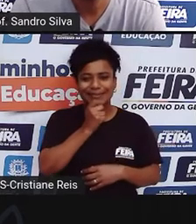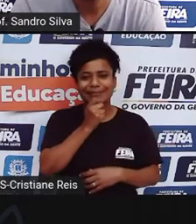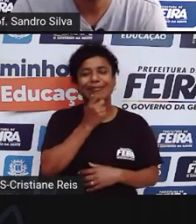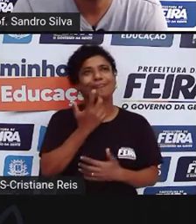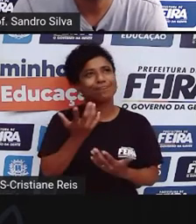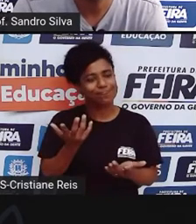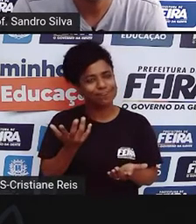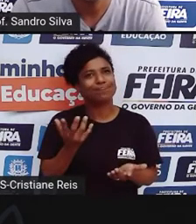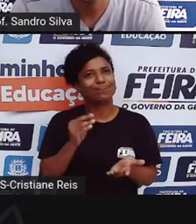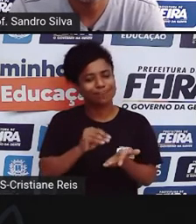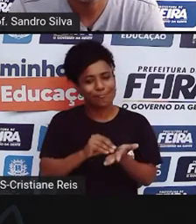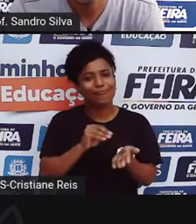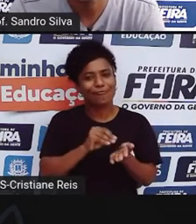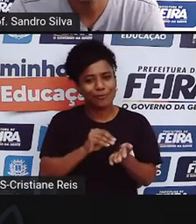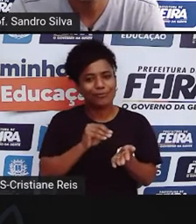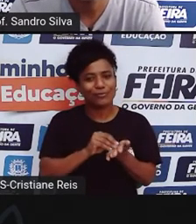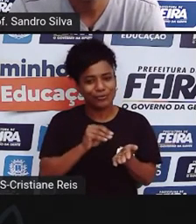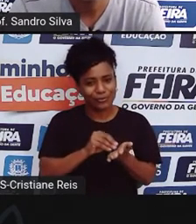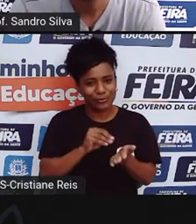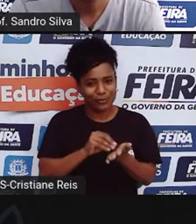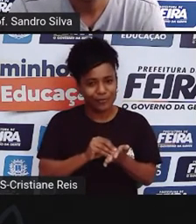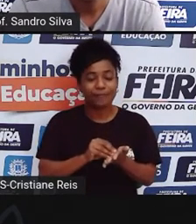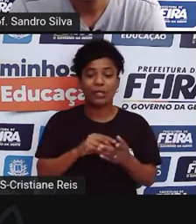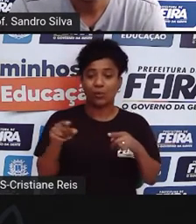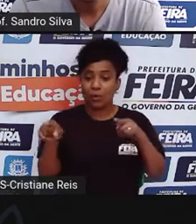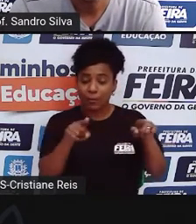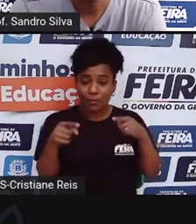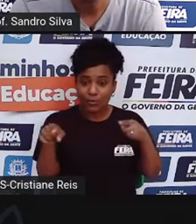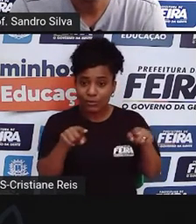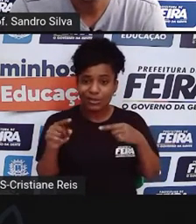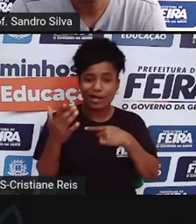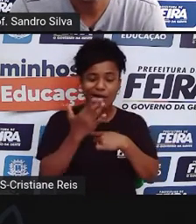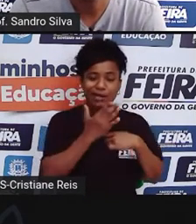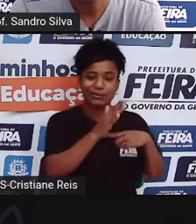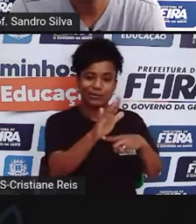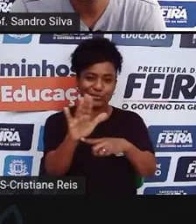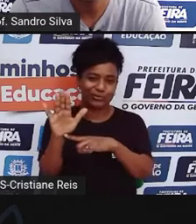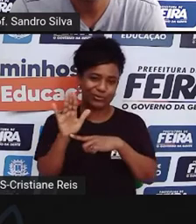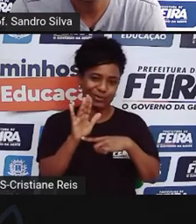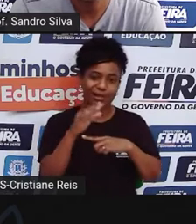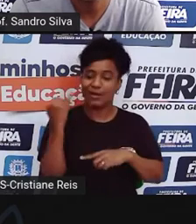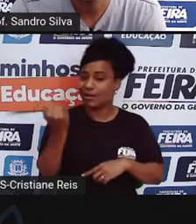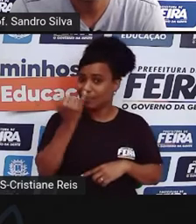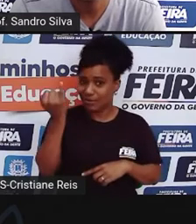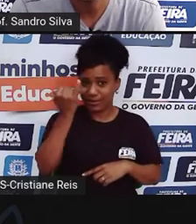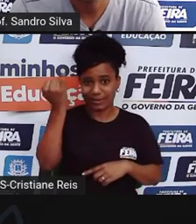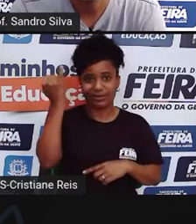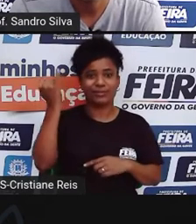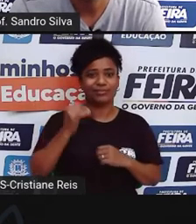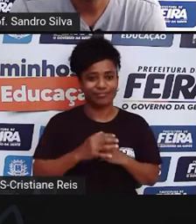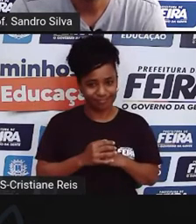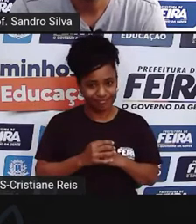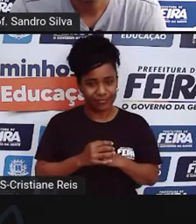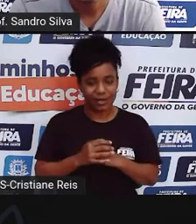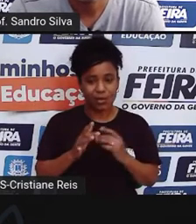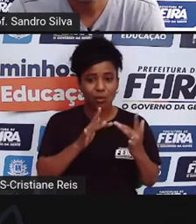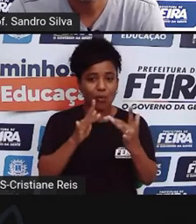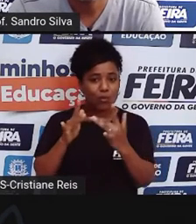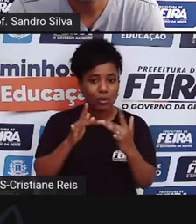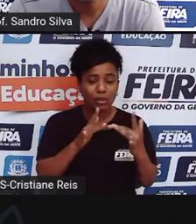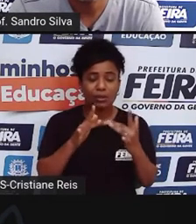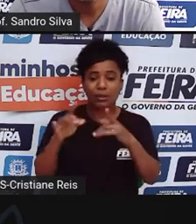eu acho que tem consequências para a vida da pessoa se ela não tem contato com a música como disciplina ou como momentos de